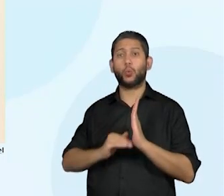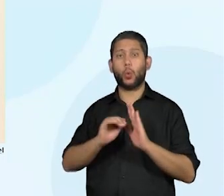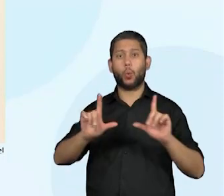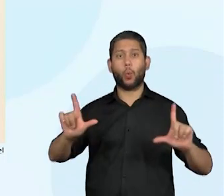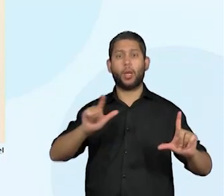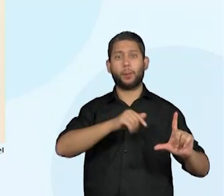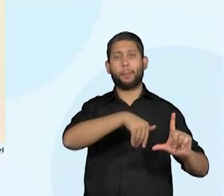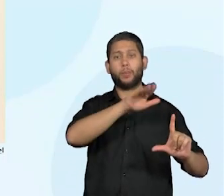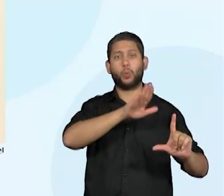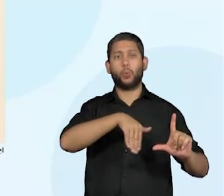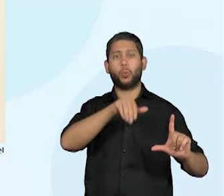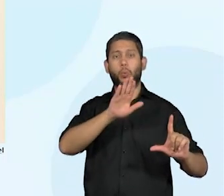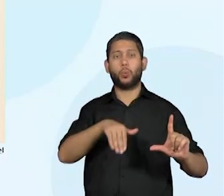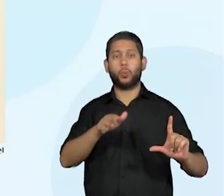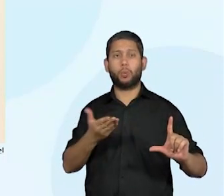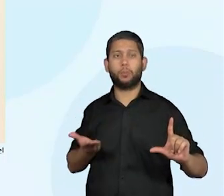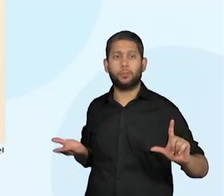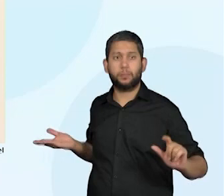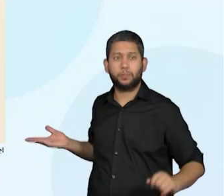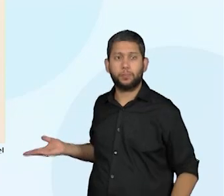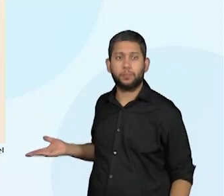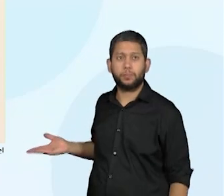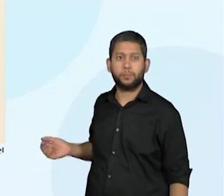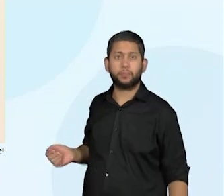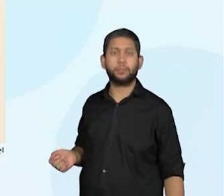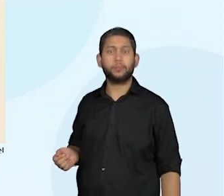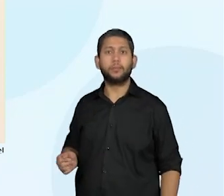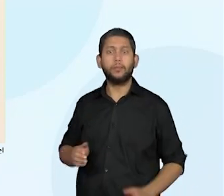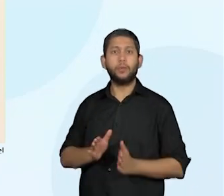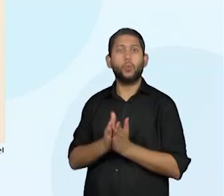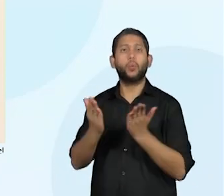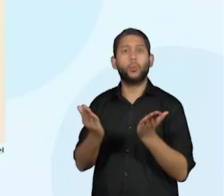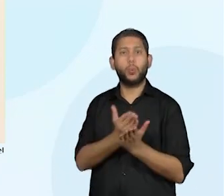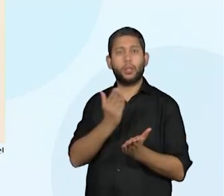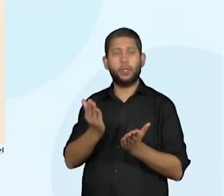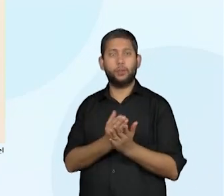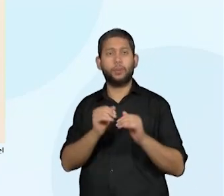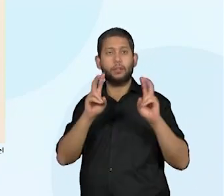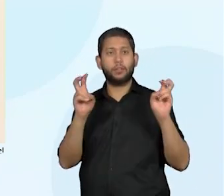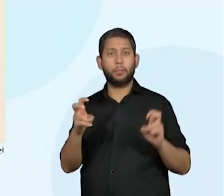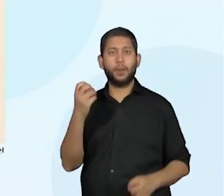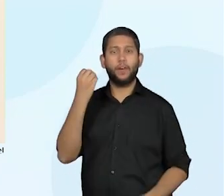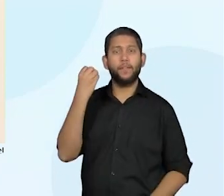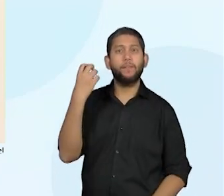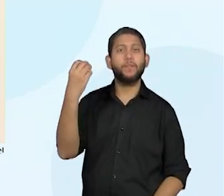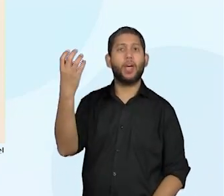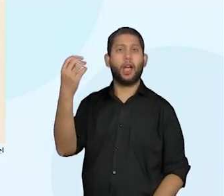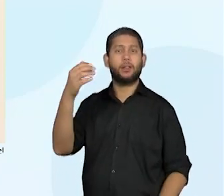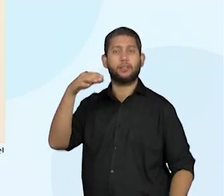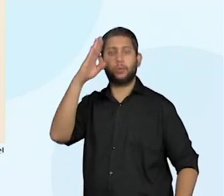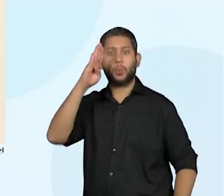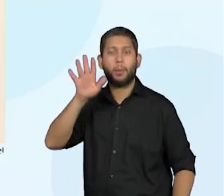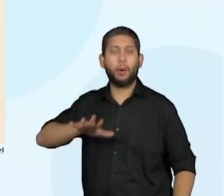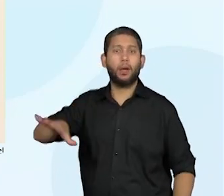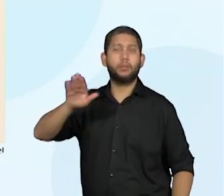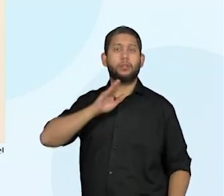Moritz Huygens, publicada no livro Viagem Pitorescas através do Brasil,